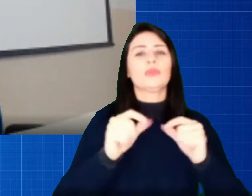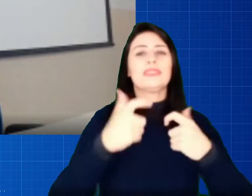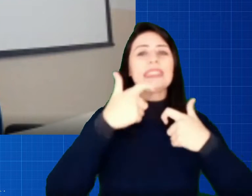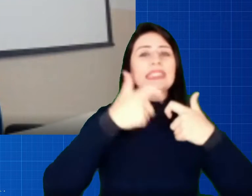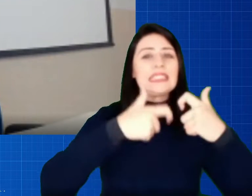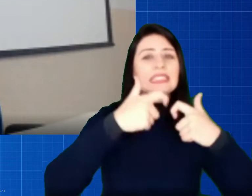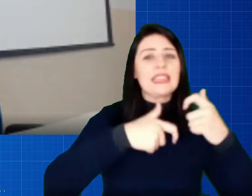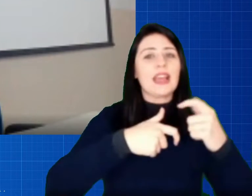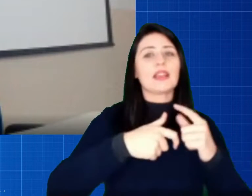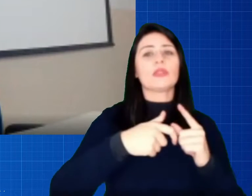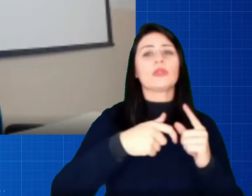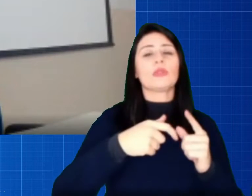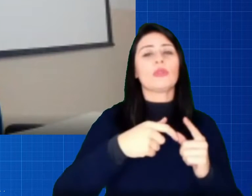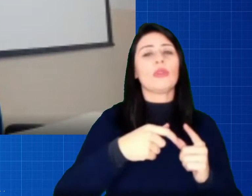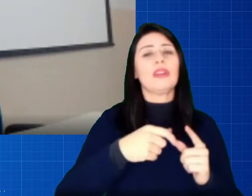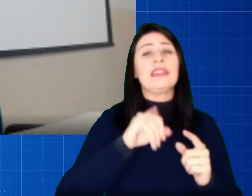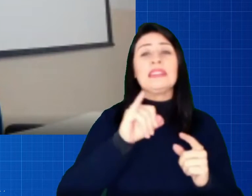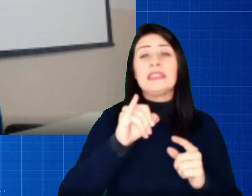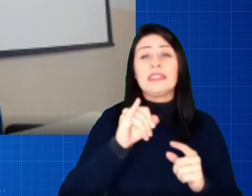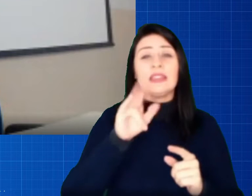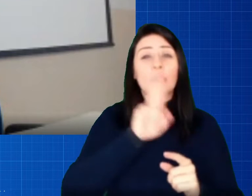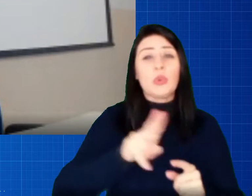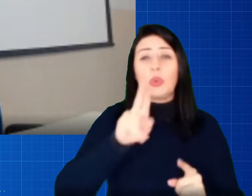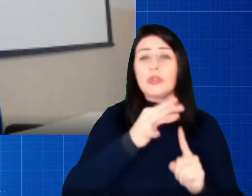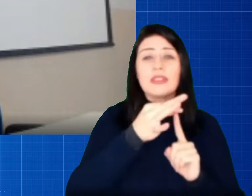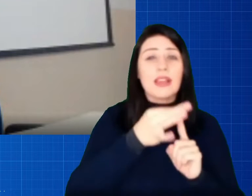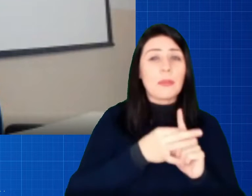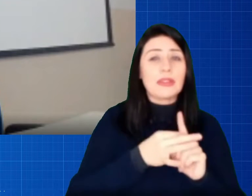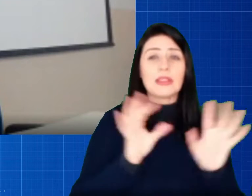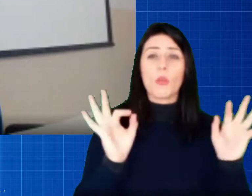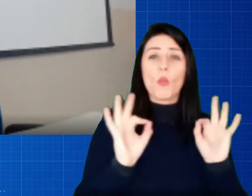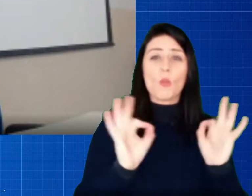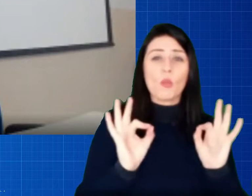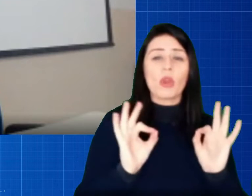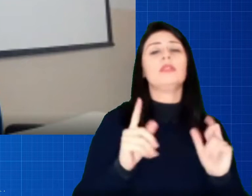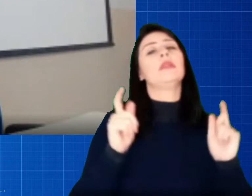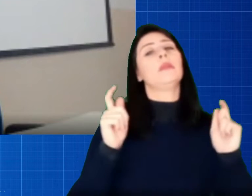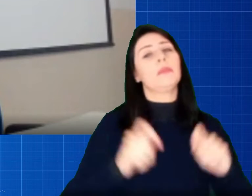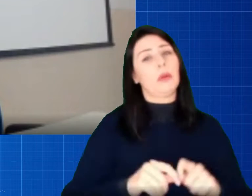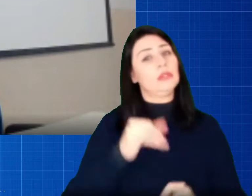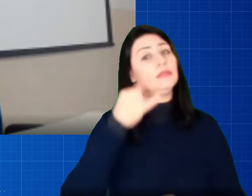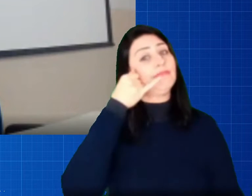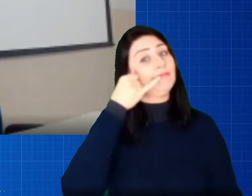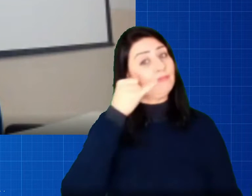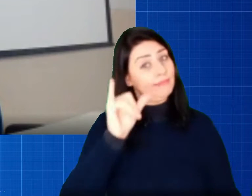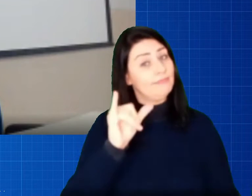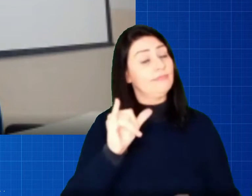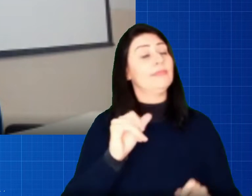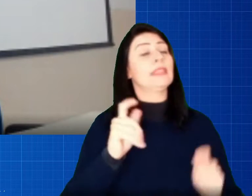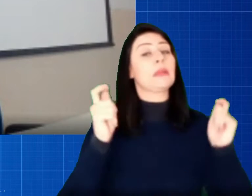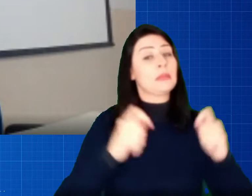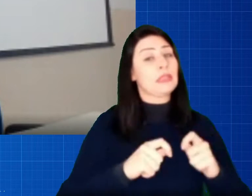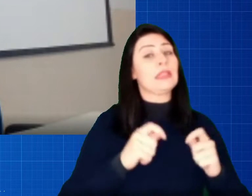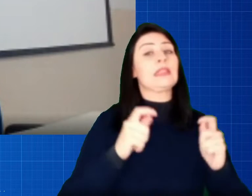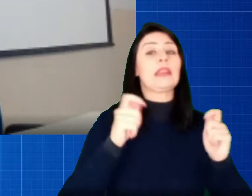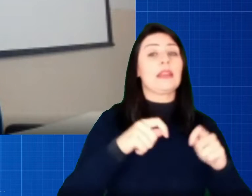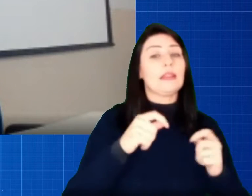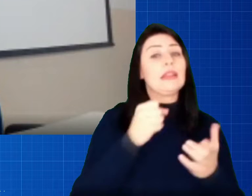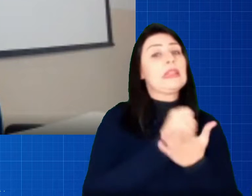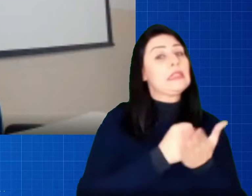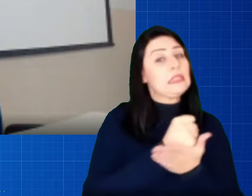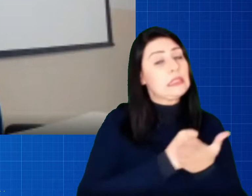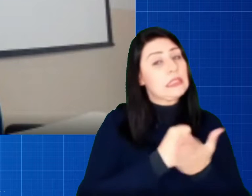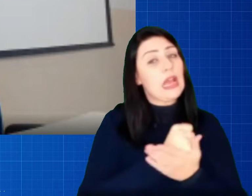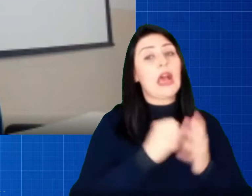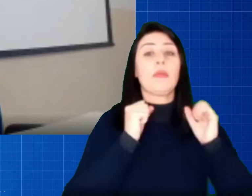Sexo desprotegido. Fez sexo desprotegido uma vez na vida, já tem indicação de estar fazendo a testagem para ver se, de repente,